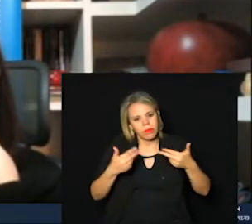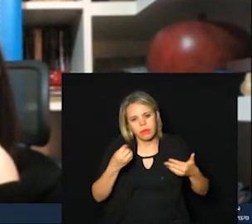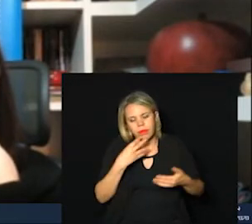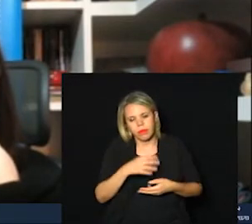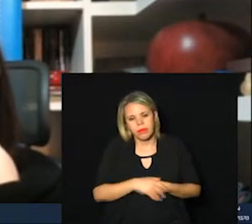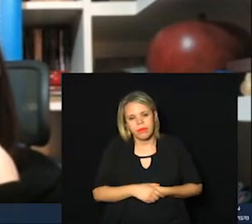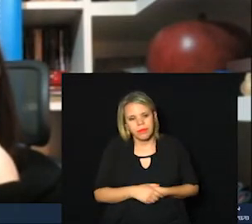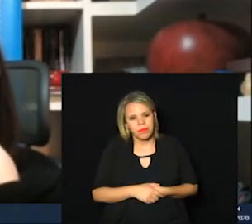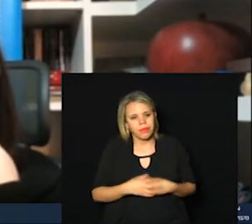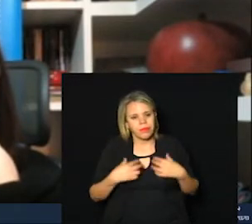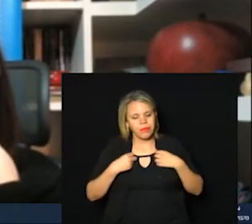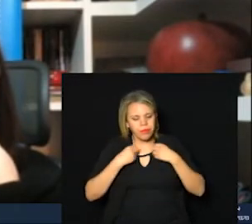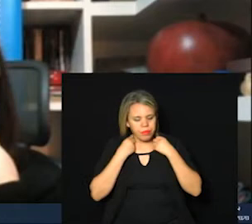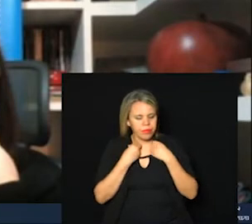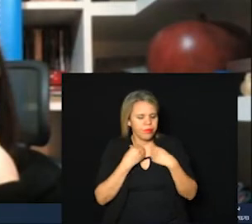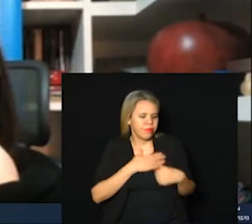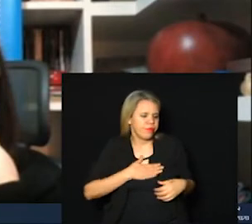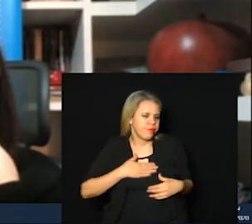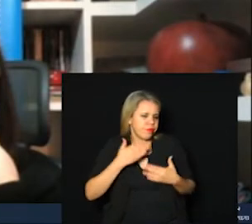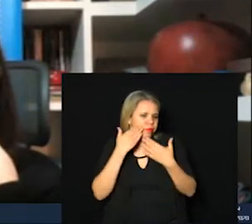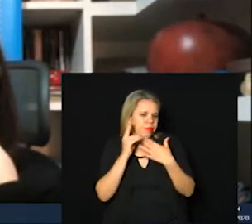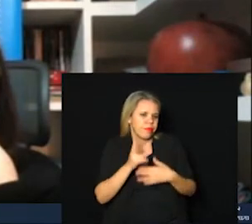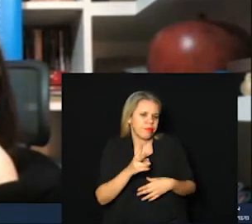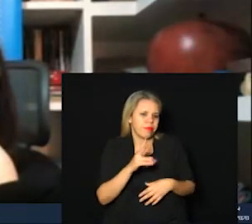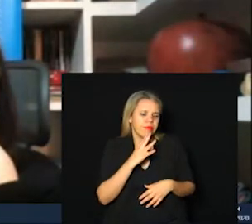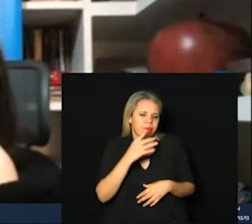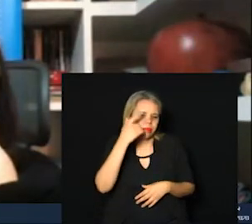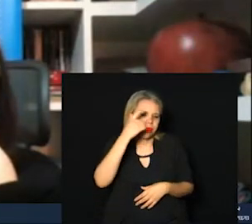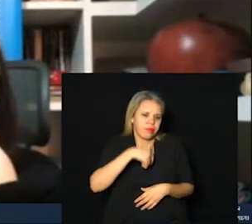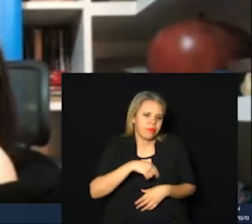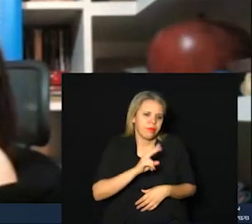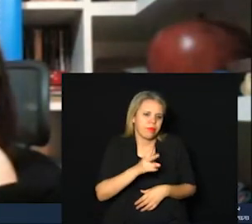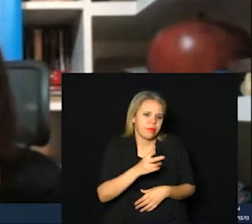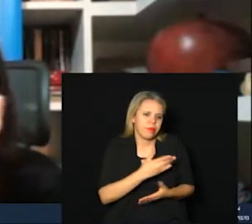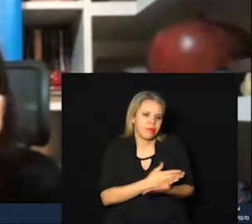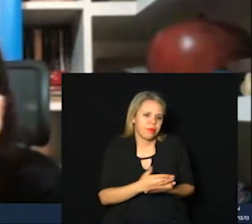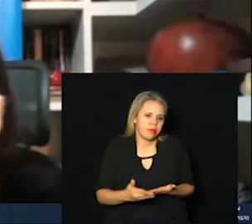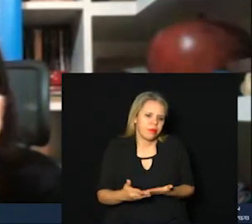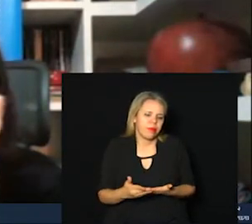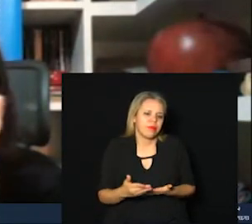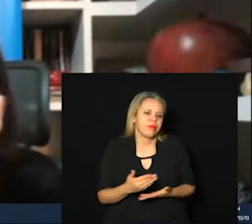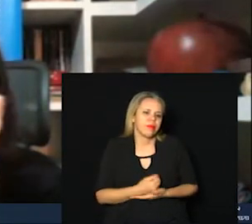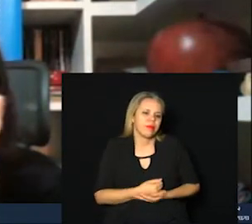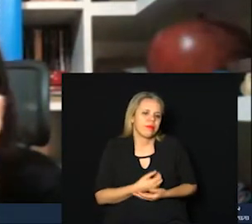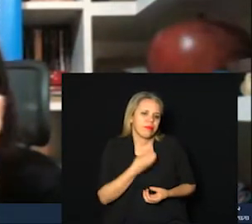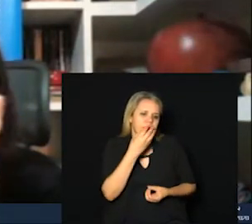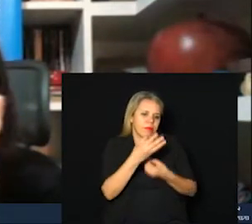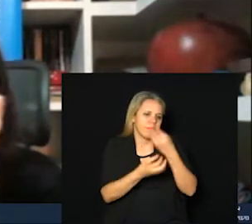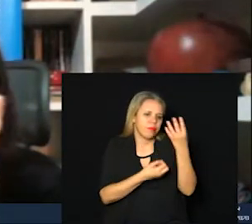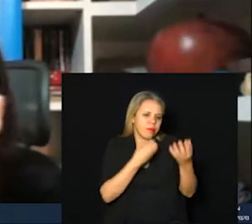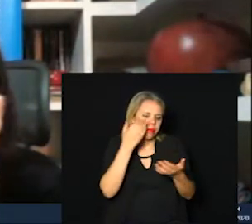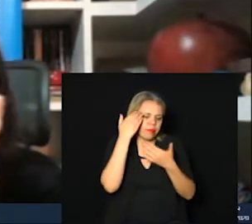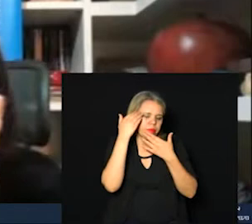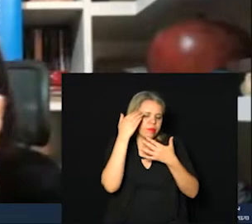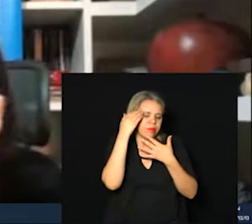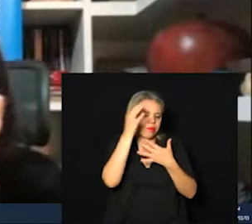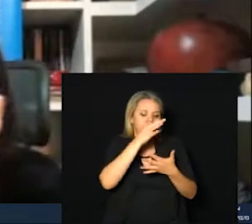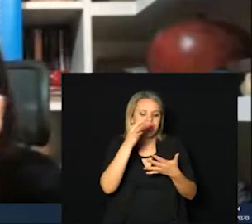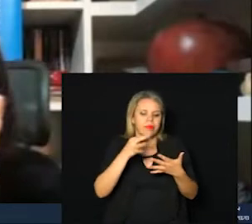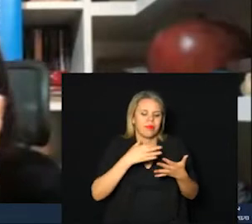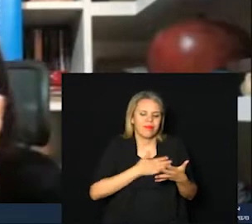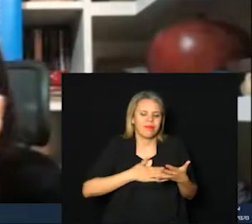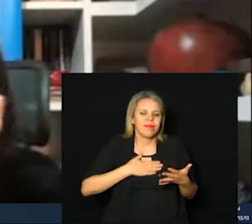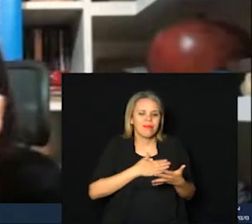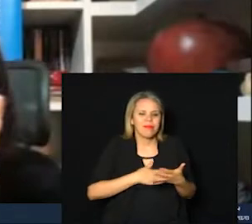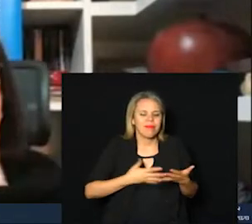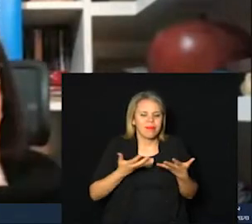Então, eu gosto muito de ser grata, sempre quem me conhece sabe, sempre que eu começo as minhas falas, eu tenho que agradecer, porque isso me faz bem, e